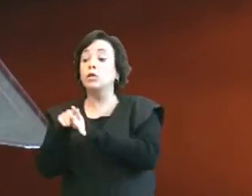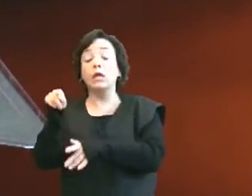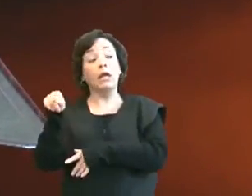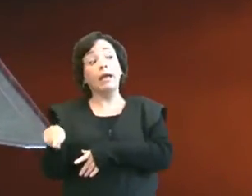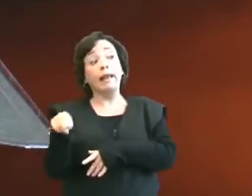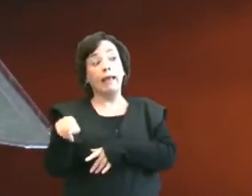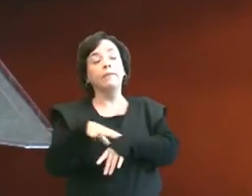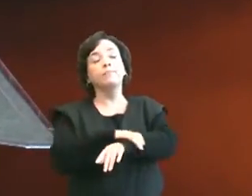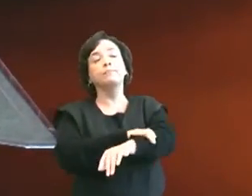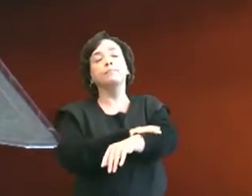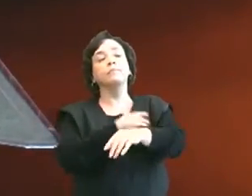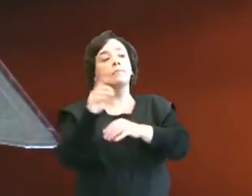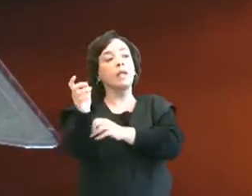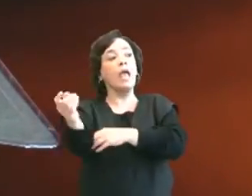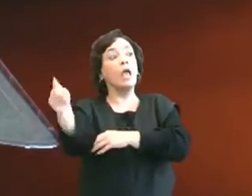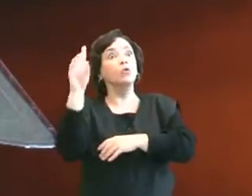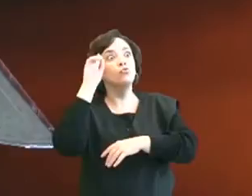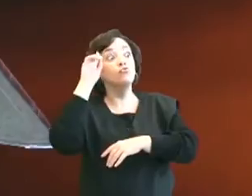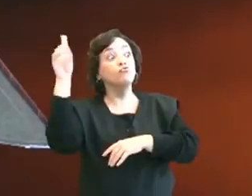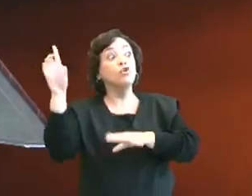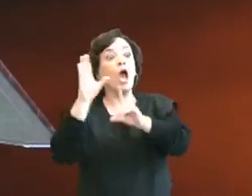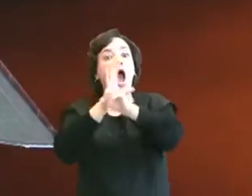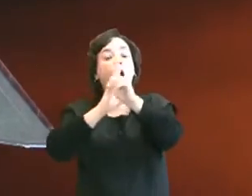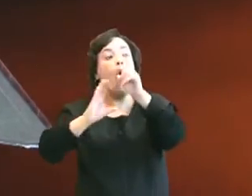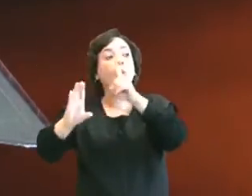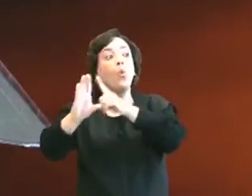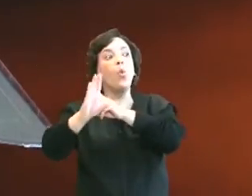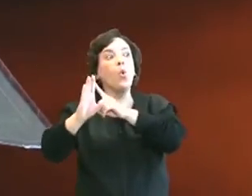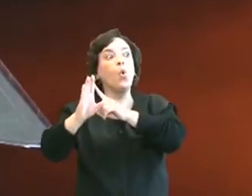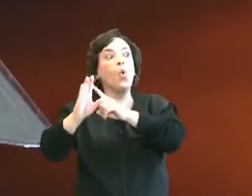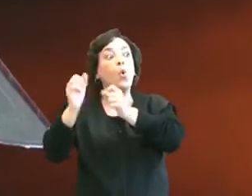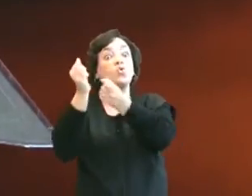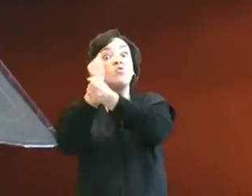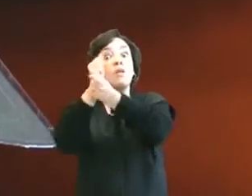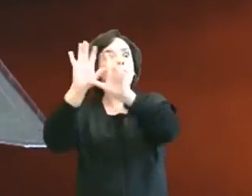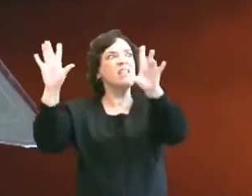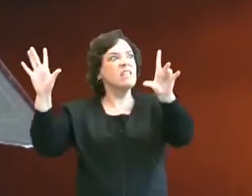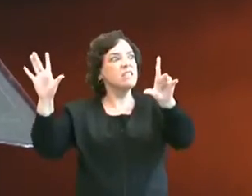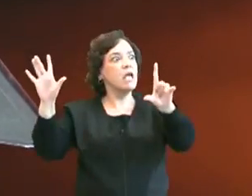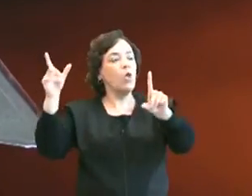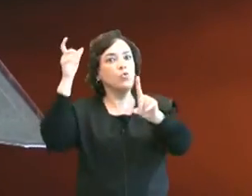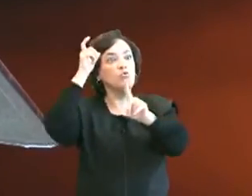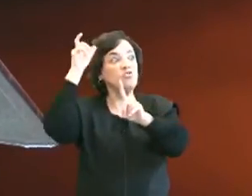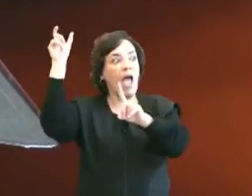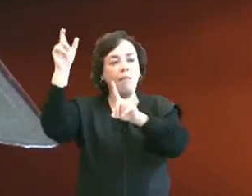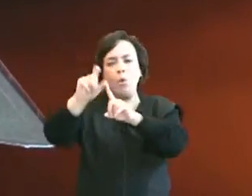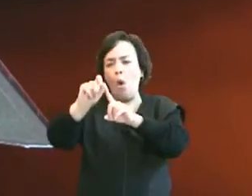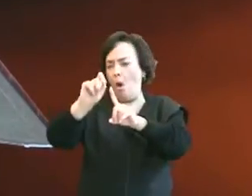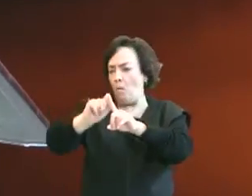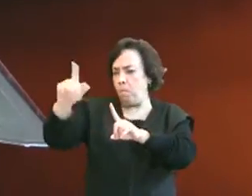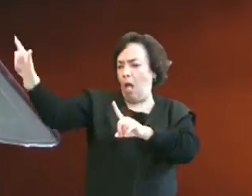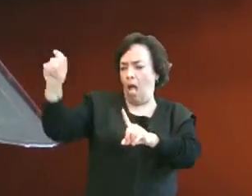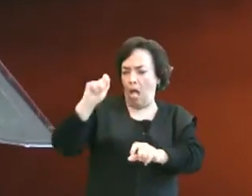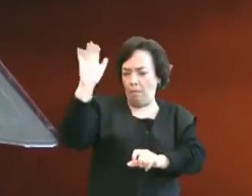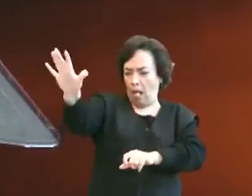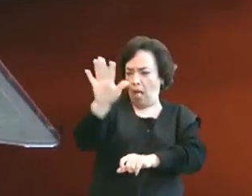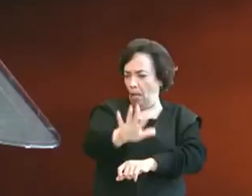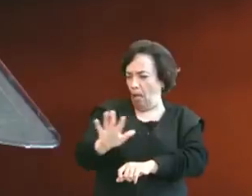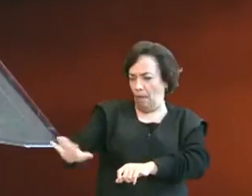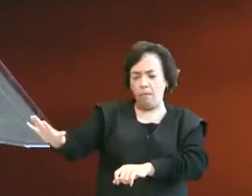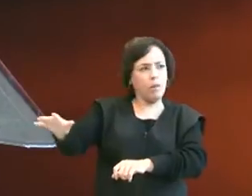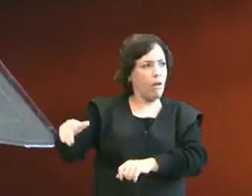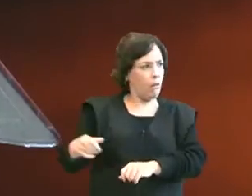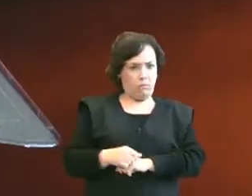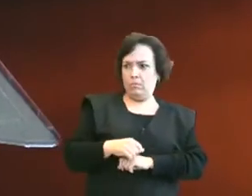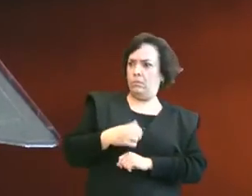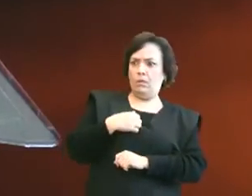no dia de libertação no retiro, expulsando demônio da turma, aquela coisa. Vieram orar por mim, eu fiquei bravo. Eu falei: puxa, meu pai